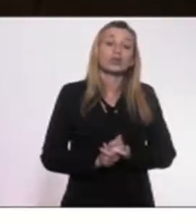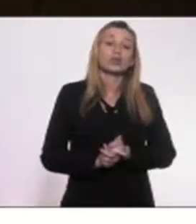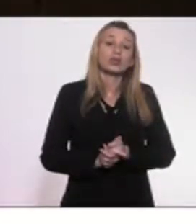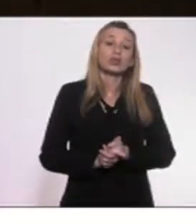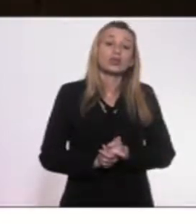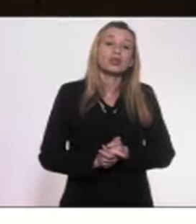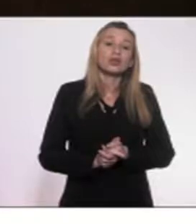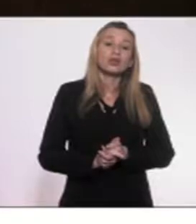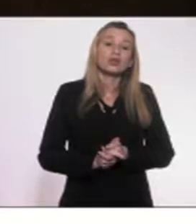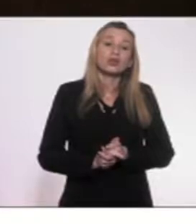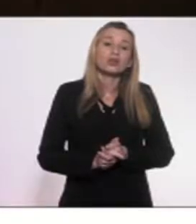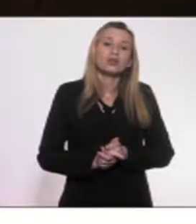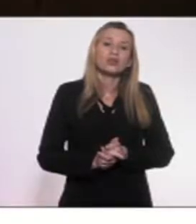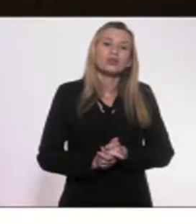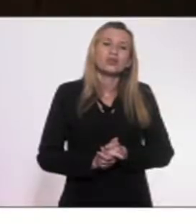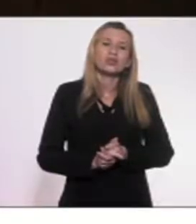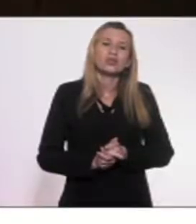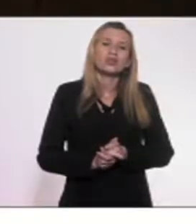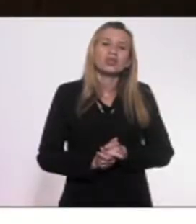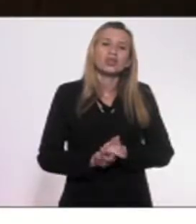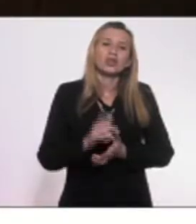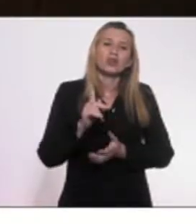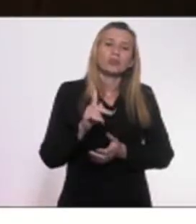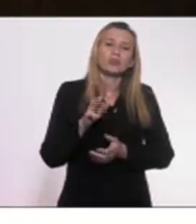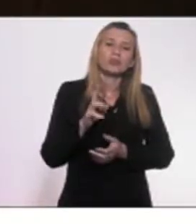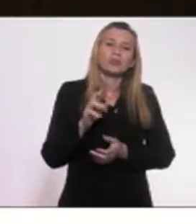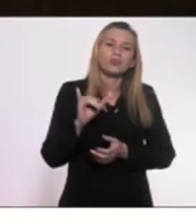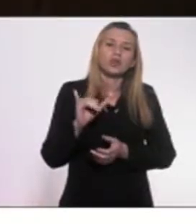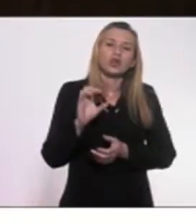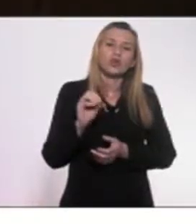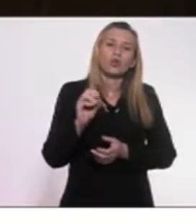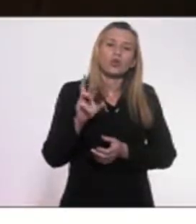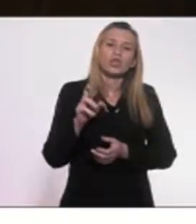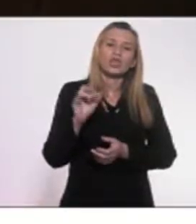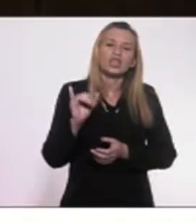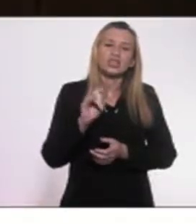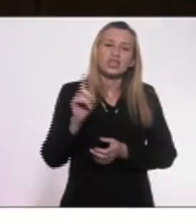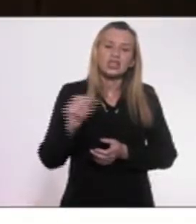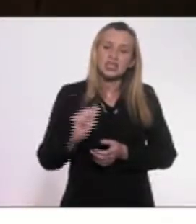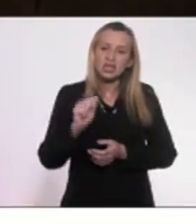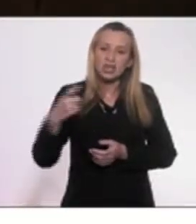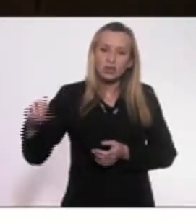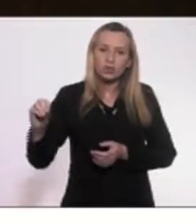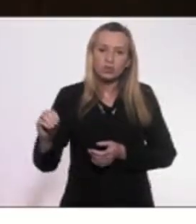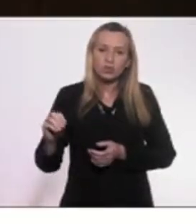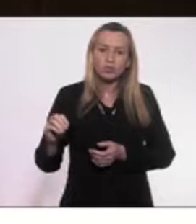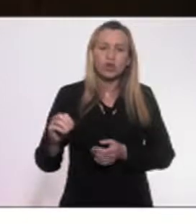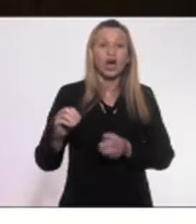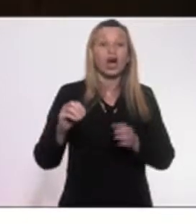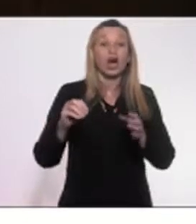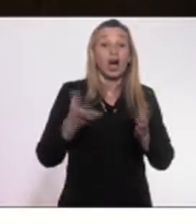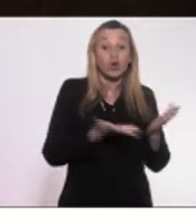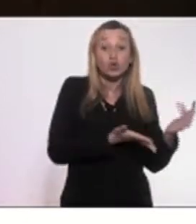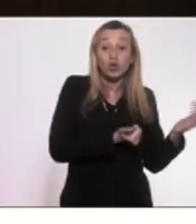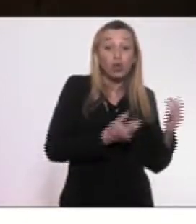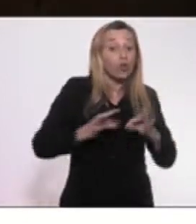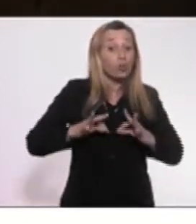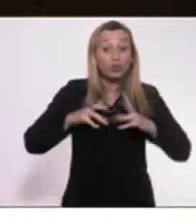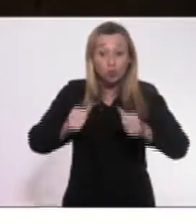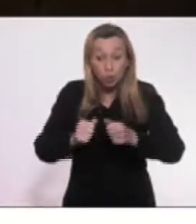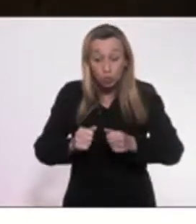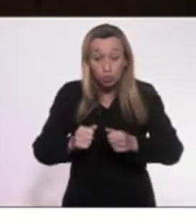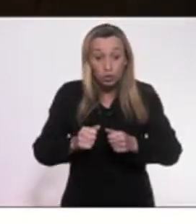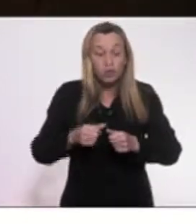da priorização do jovem. Acho que o projeto tem que ser destinado ao jovem como um todo e, se for o